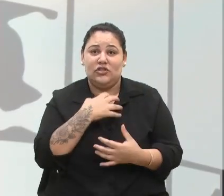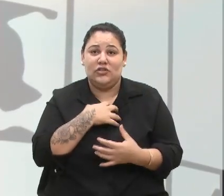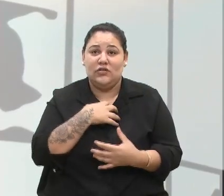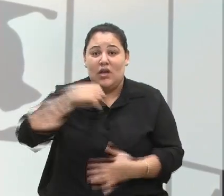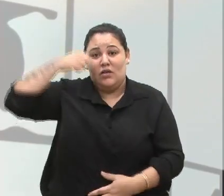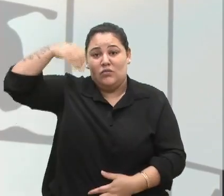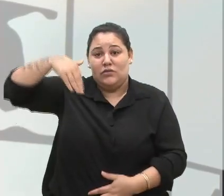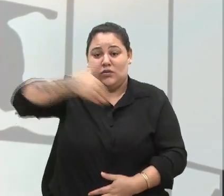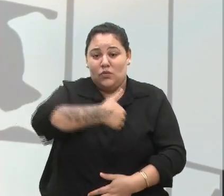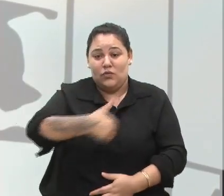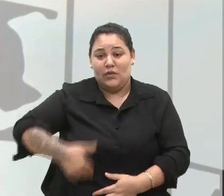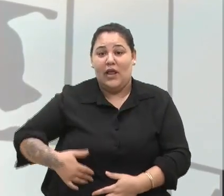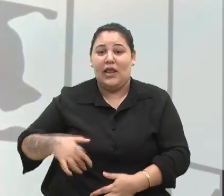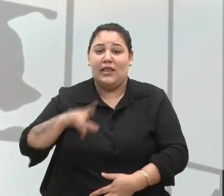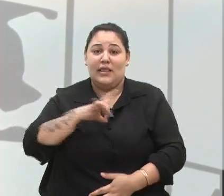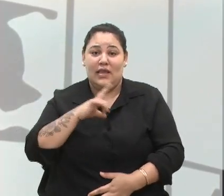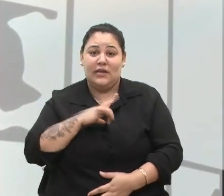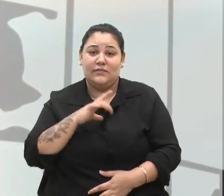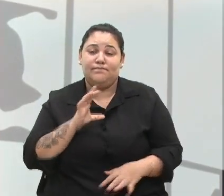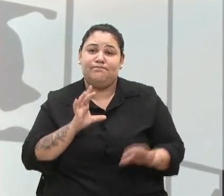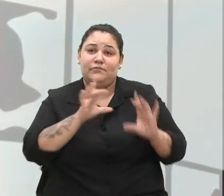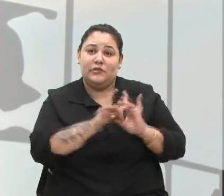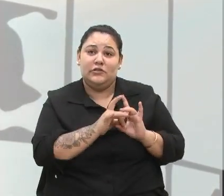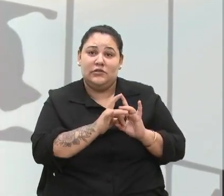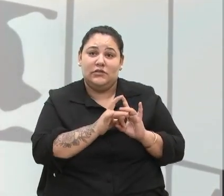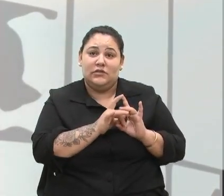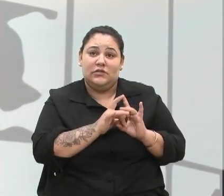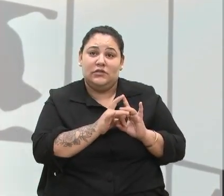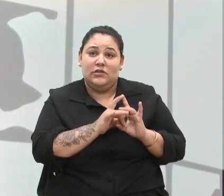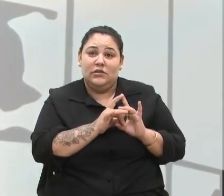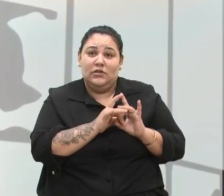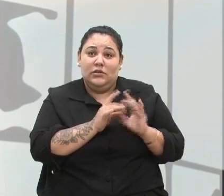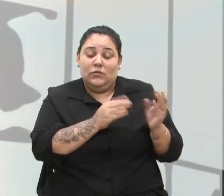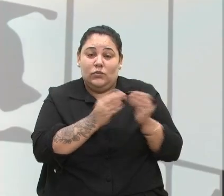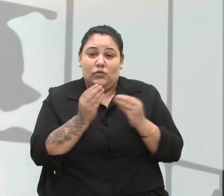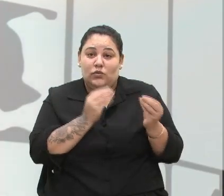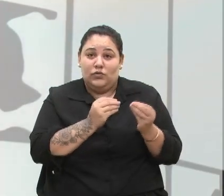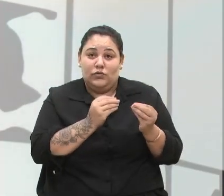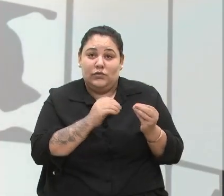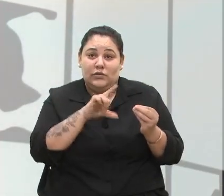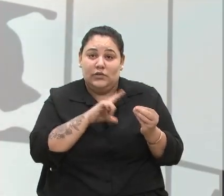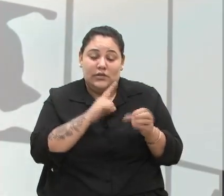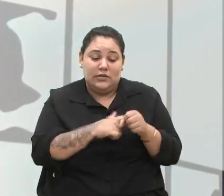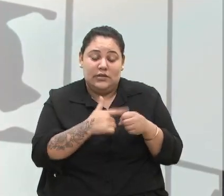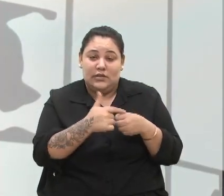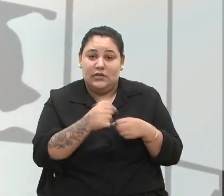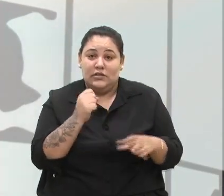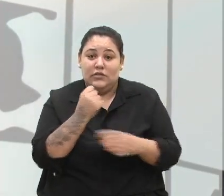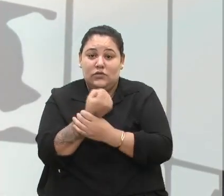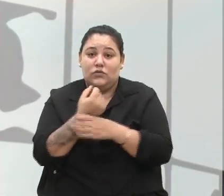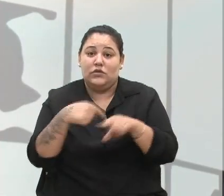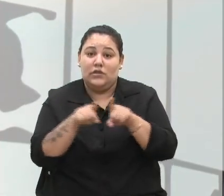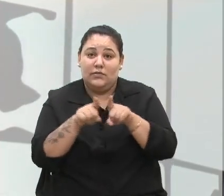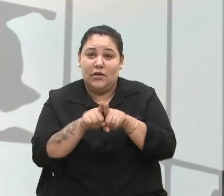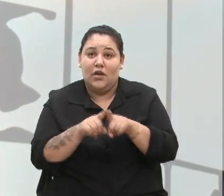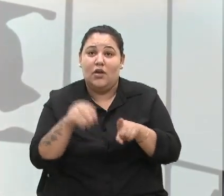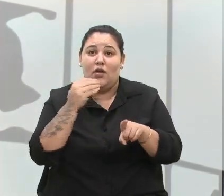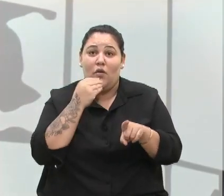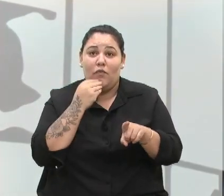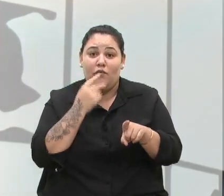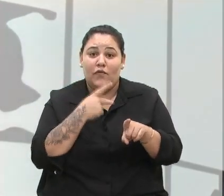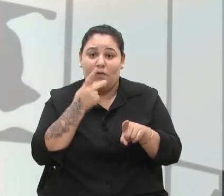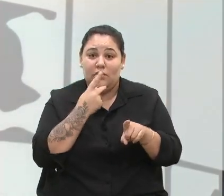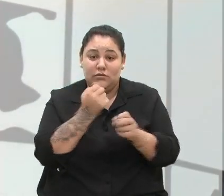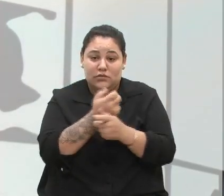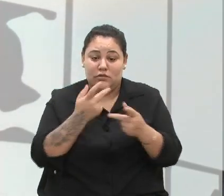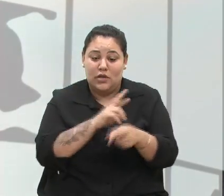tem um link muito tênue entre manter a cidade segura, né? E, por óbvio, também trazendo a questão das podas